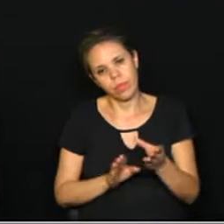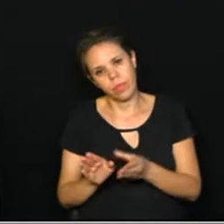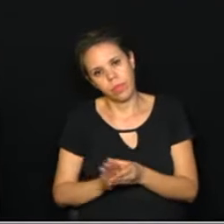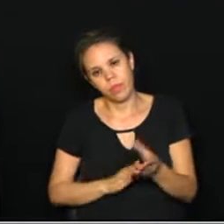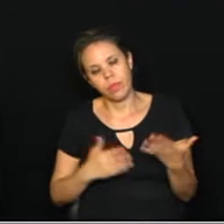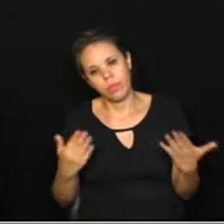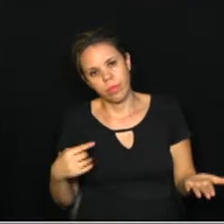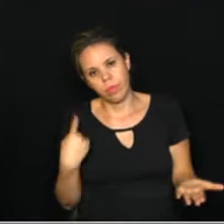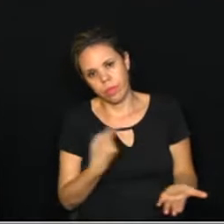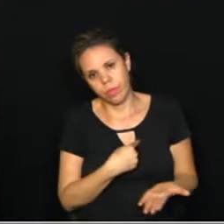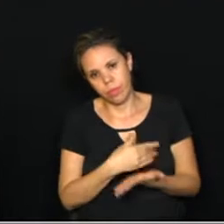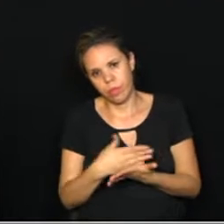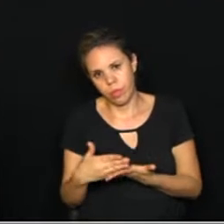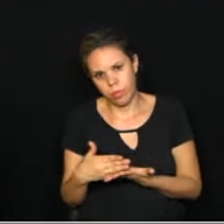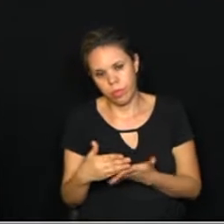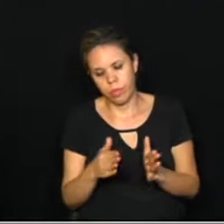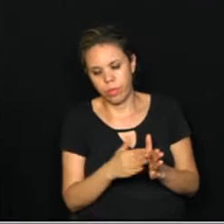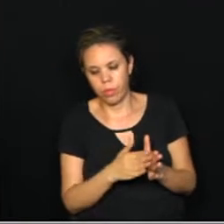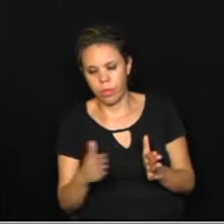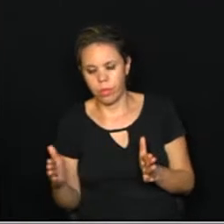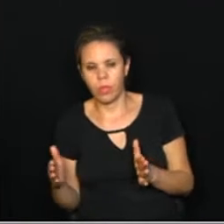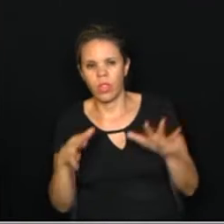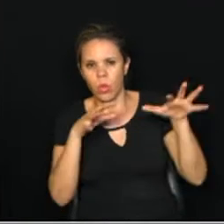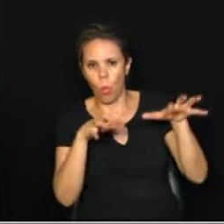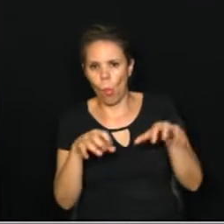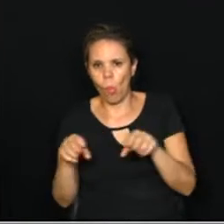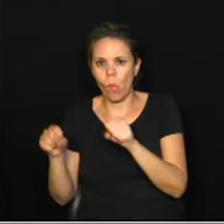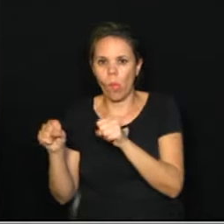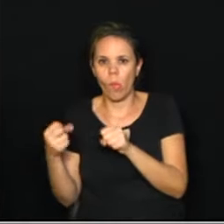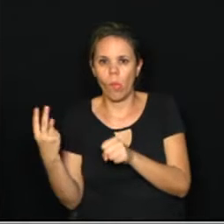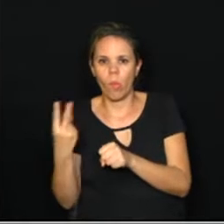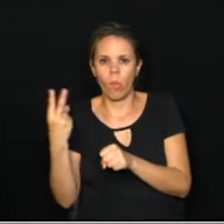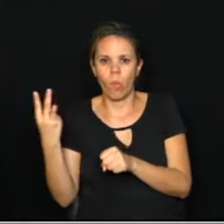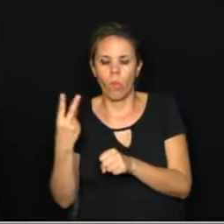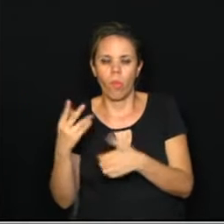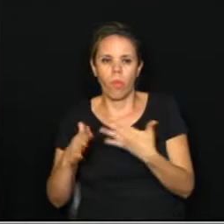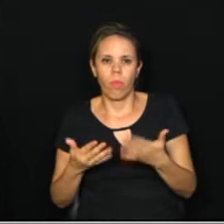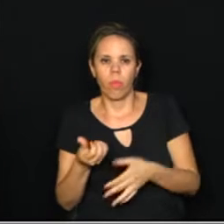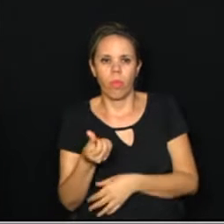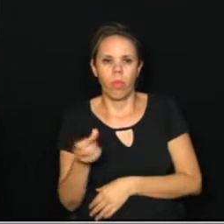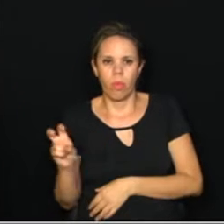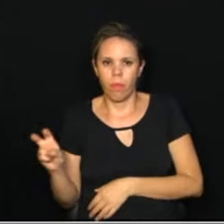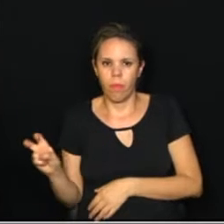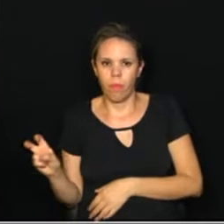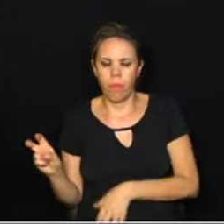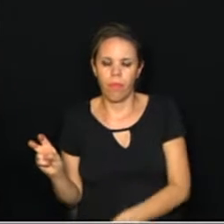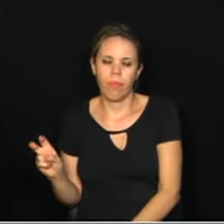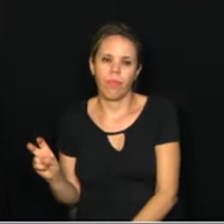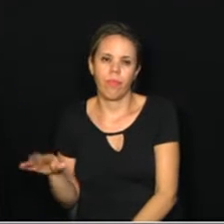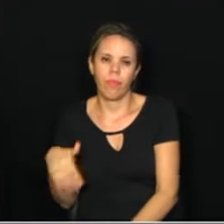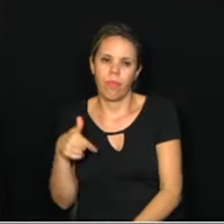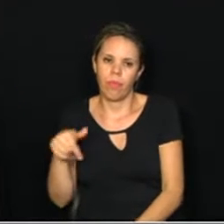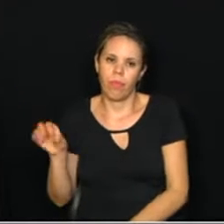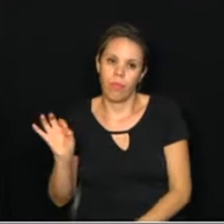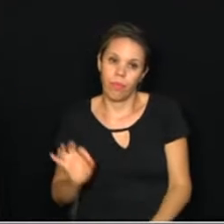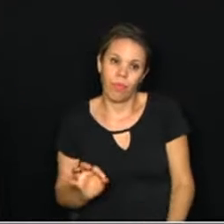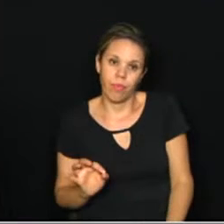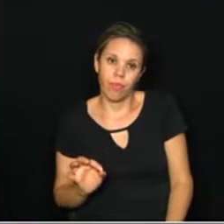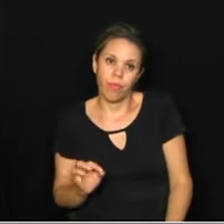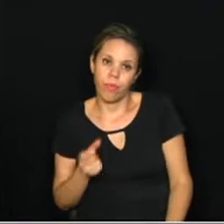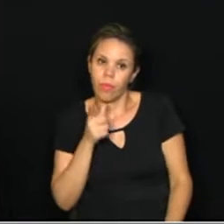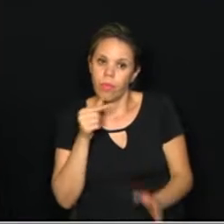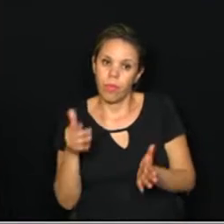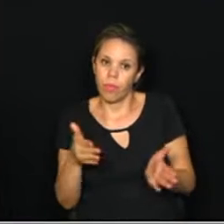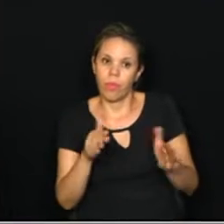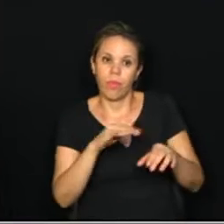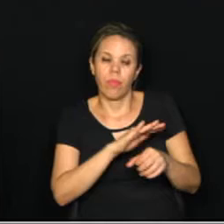seria nós iniciarmos o período de estiagem com valores aí na ordem de 65% a 70% de volume